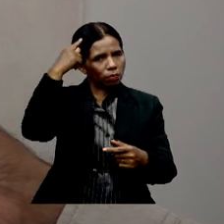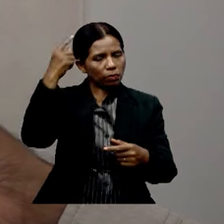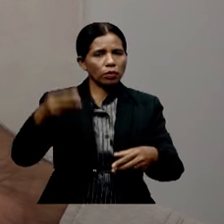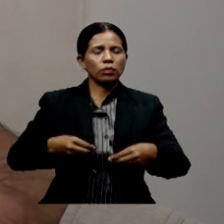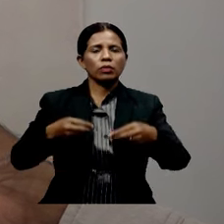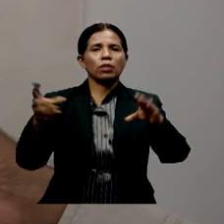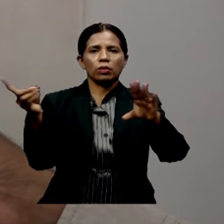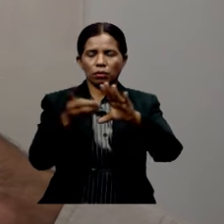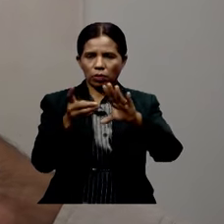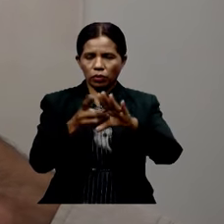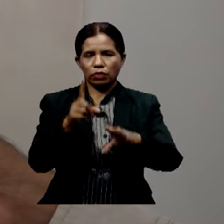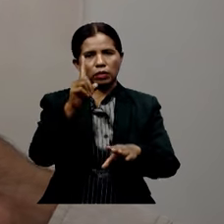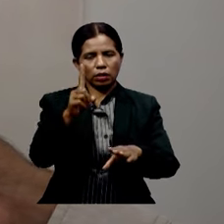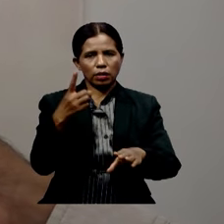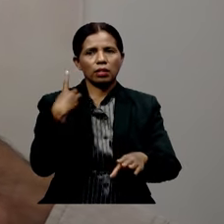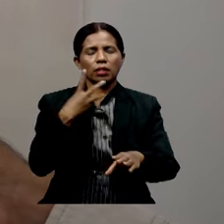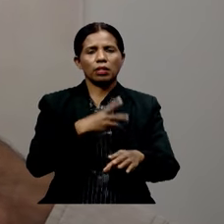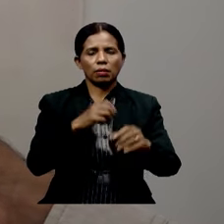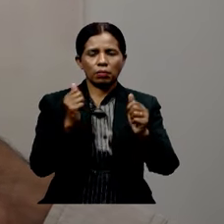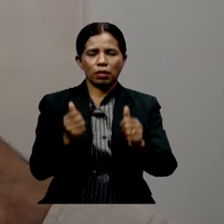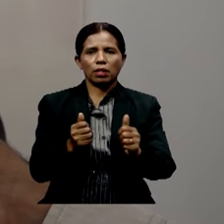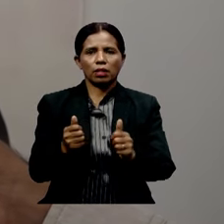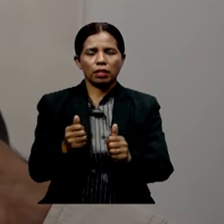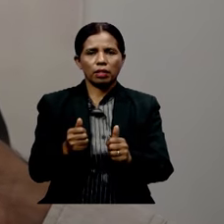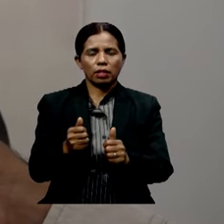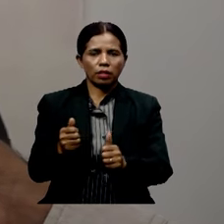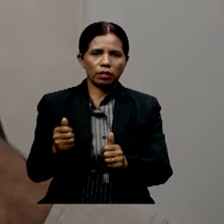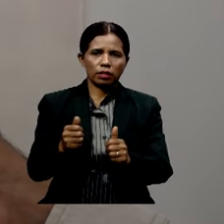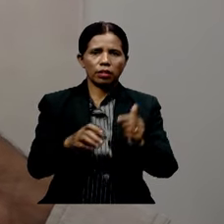tabele hansang gia ida baita o